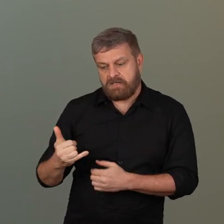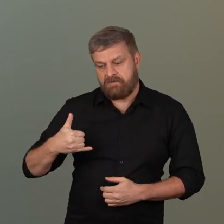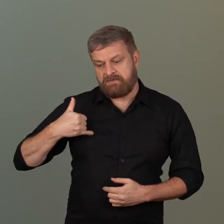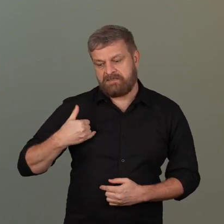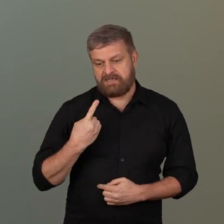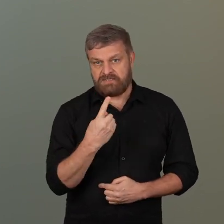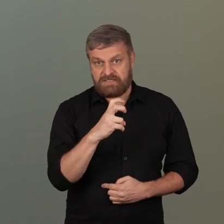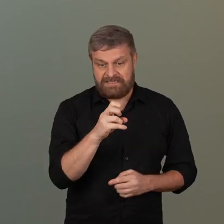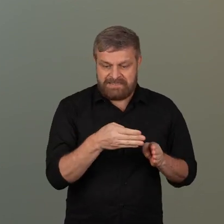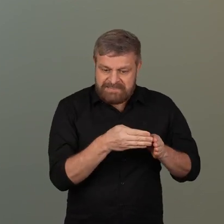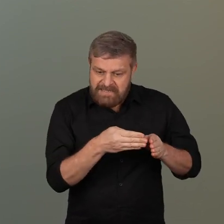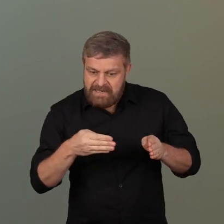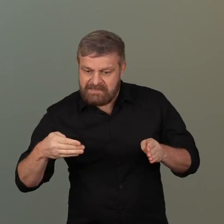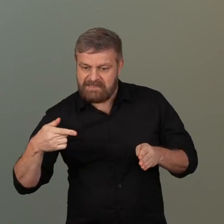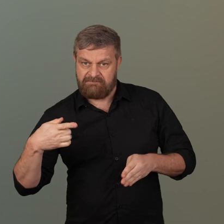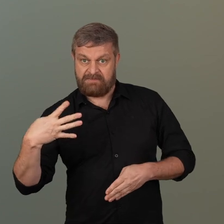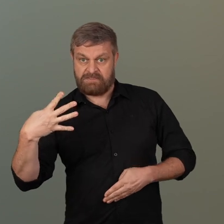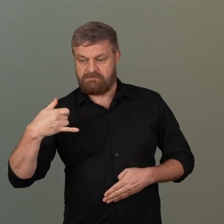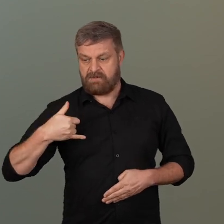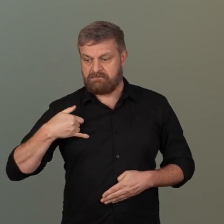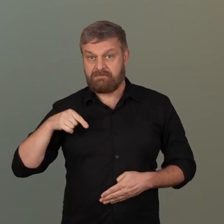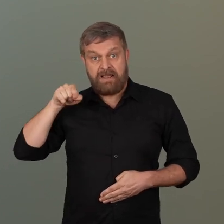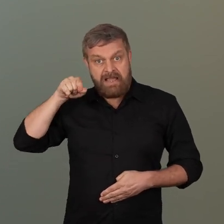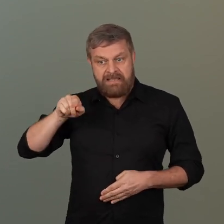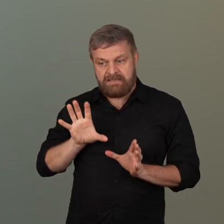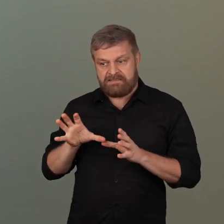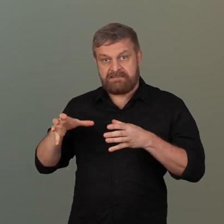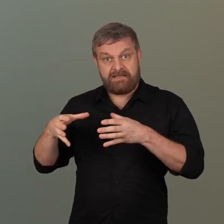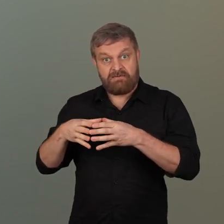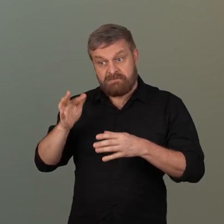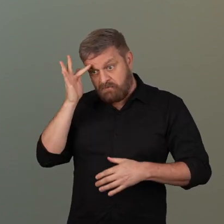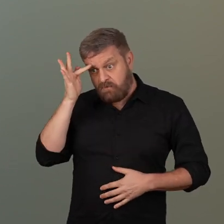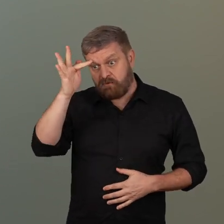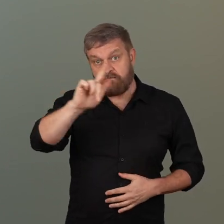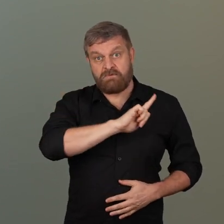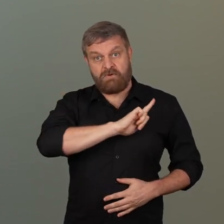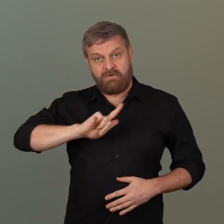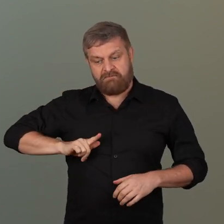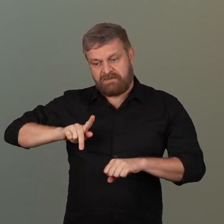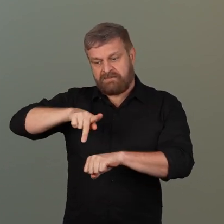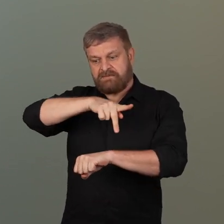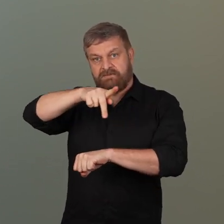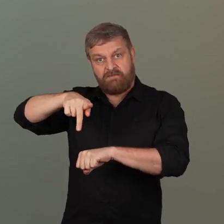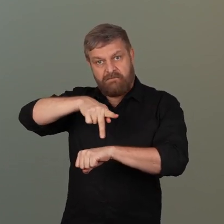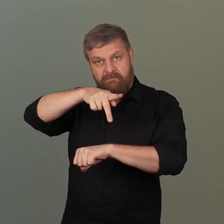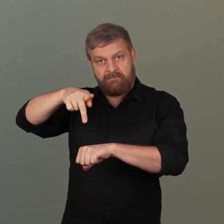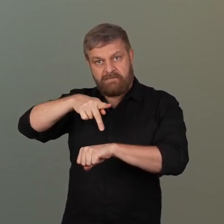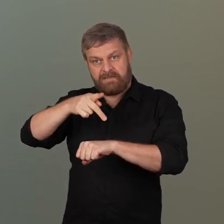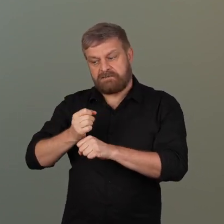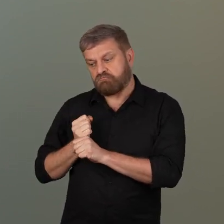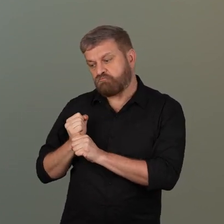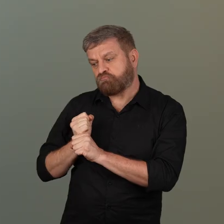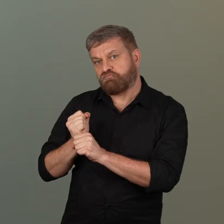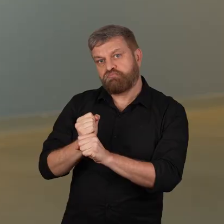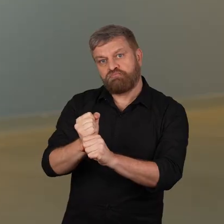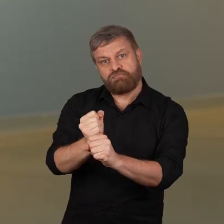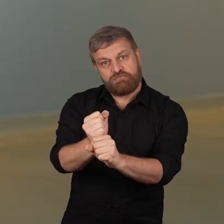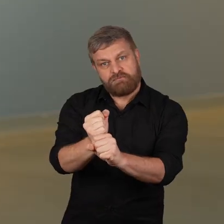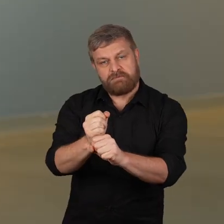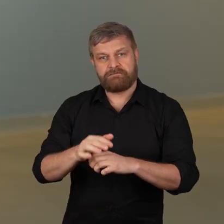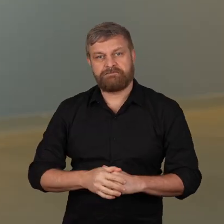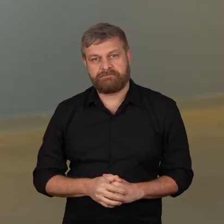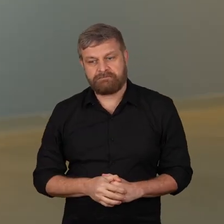15 a 24 anos. E serão esses os governantes do país daqui a alguns anos.